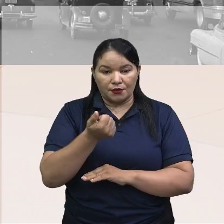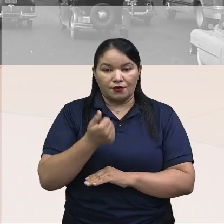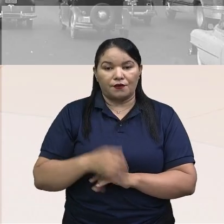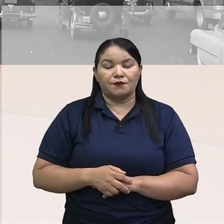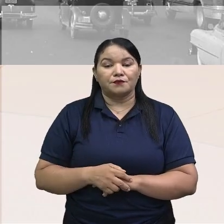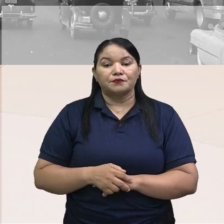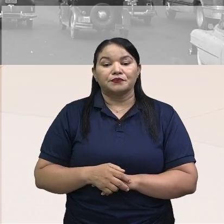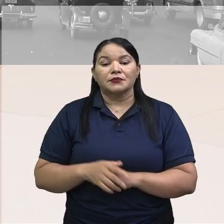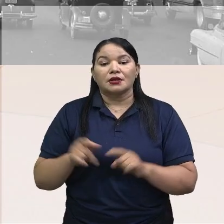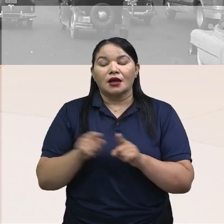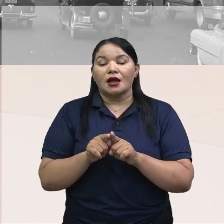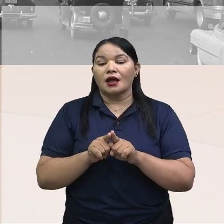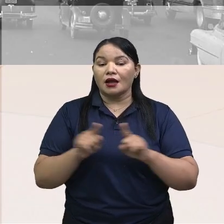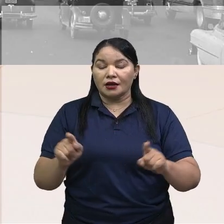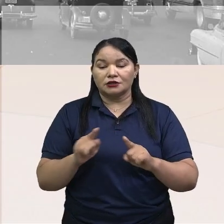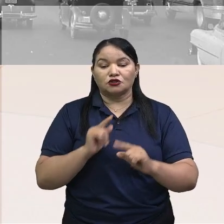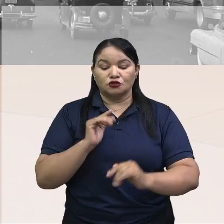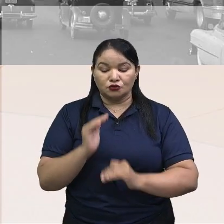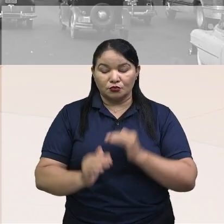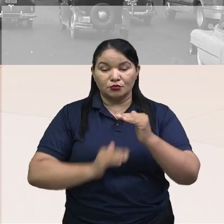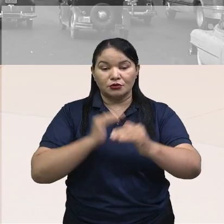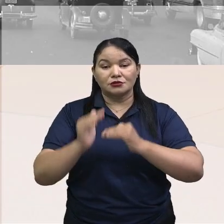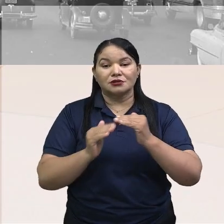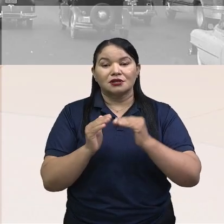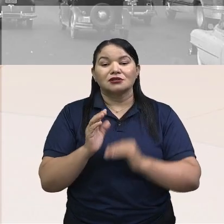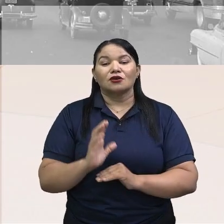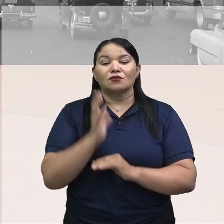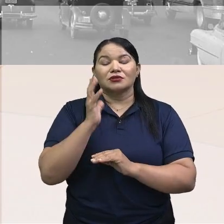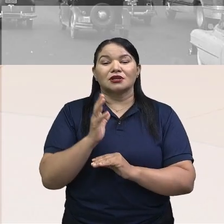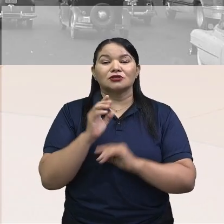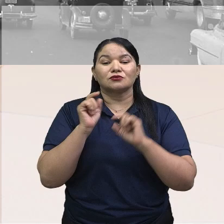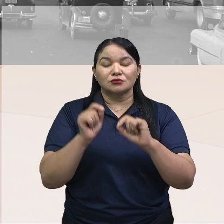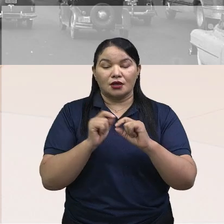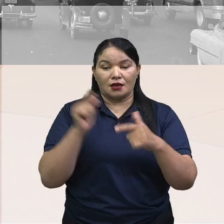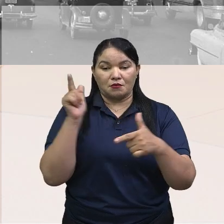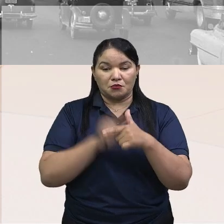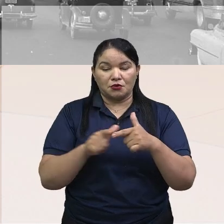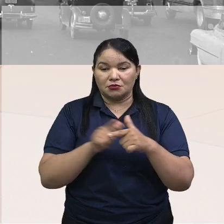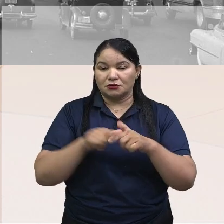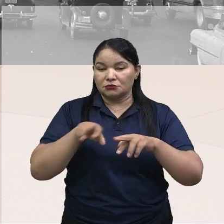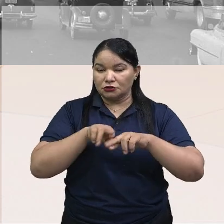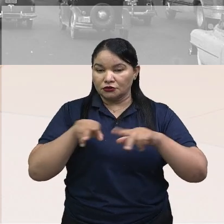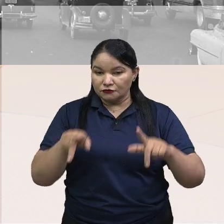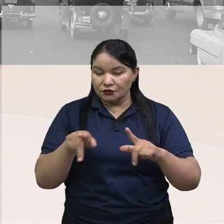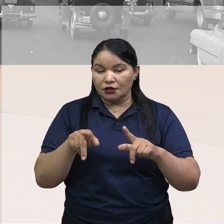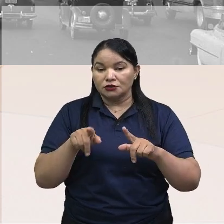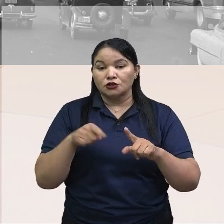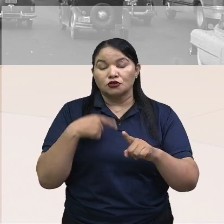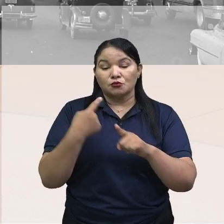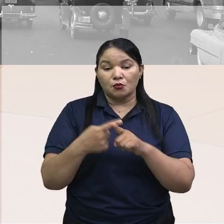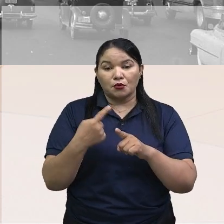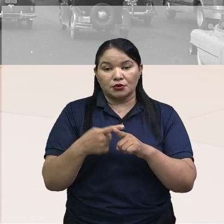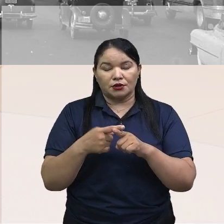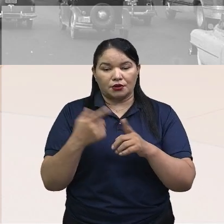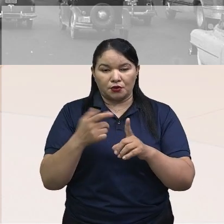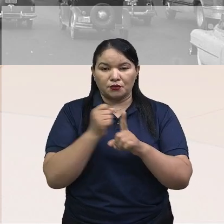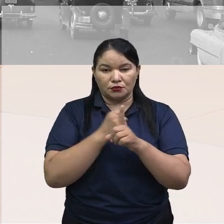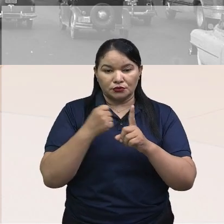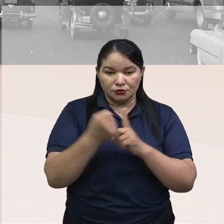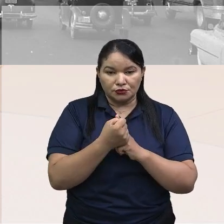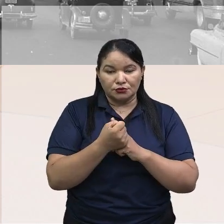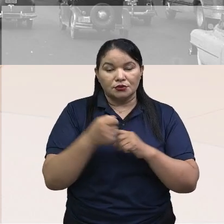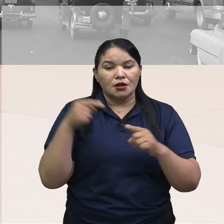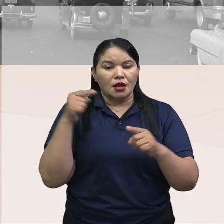esse processo, ele vai se chocar, né, e vai trazer tensões sociais, porque é um processo